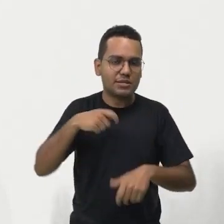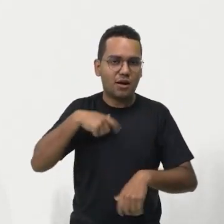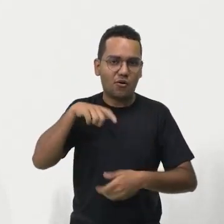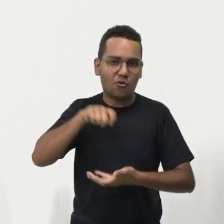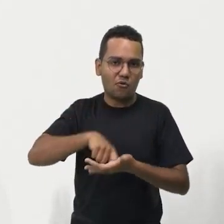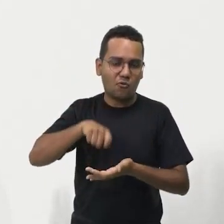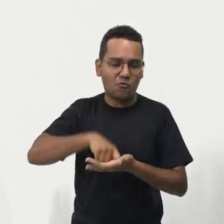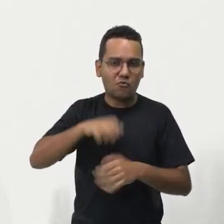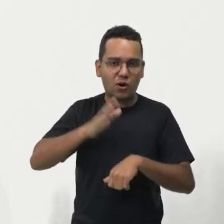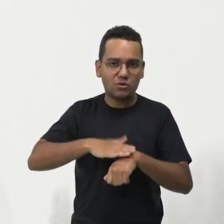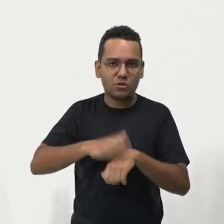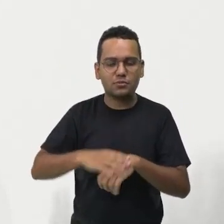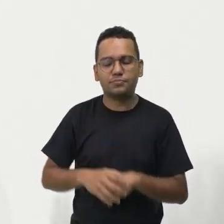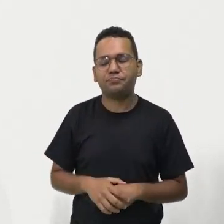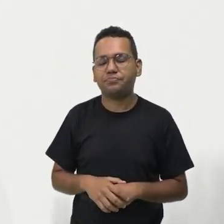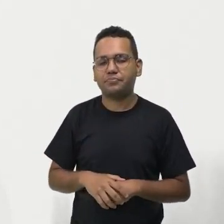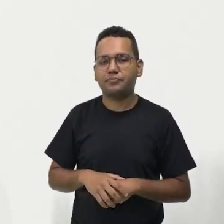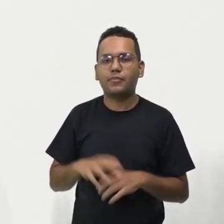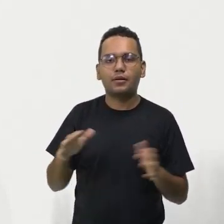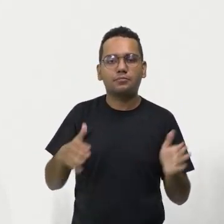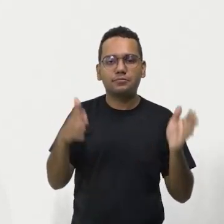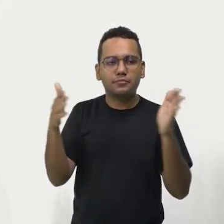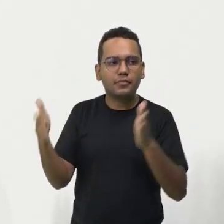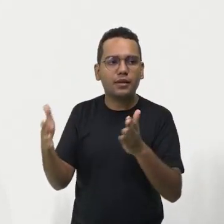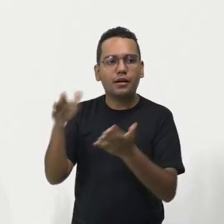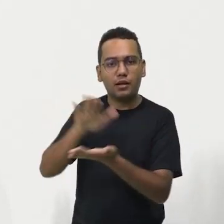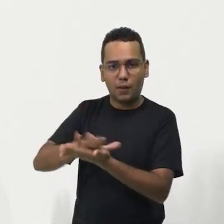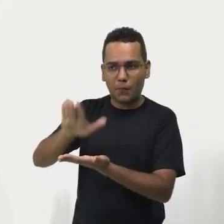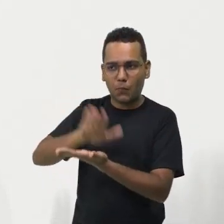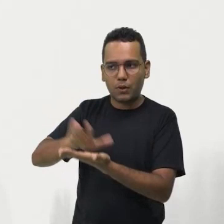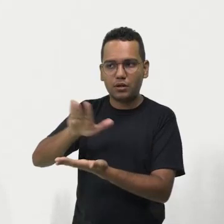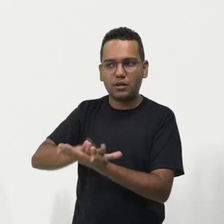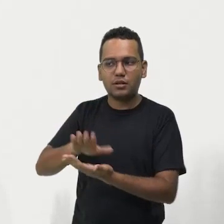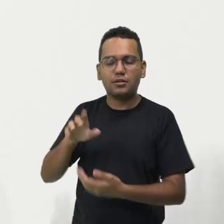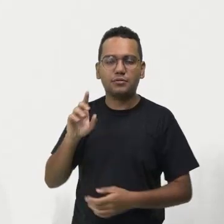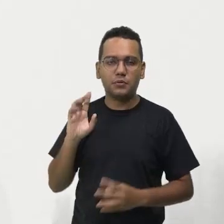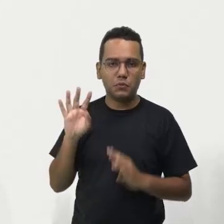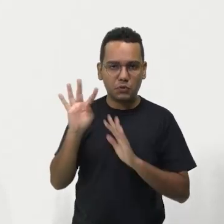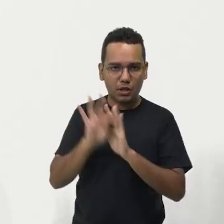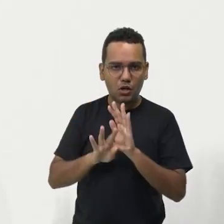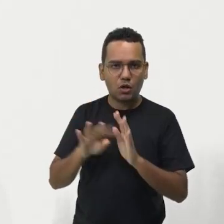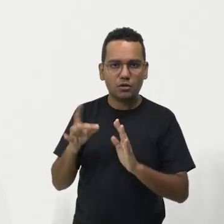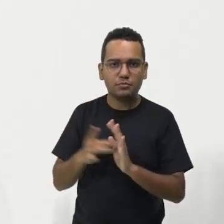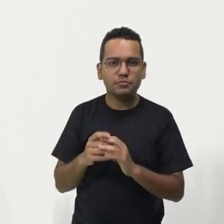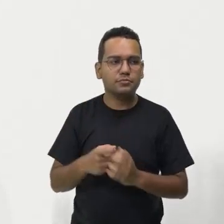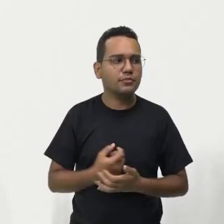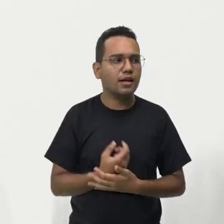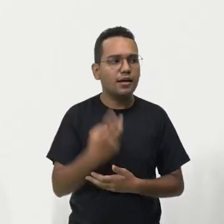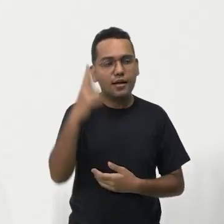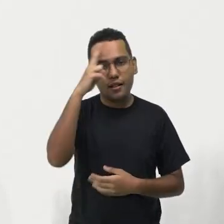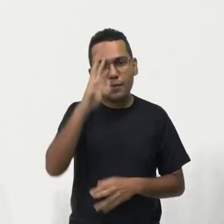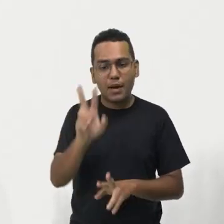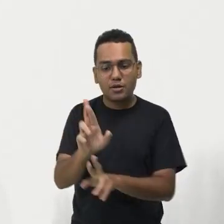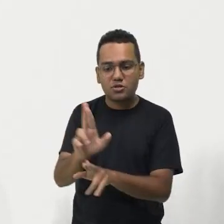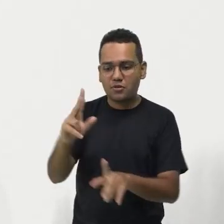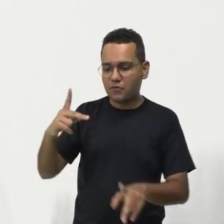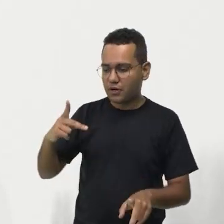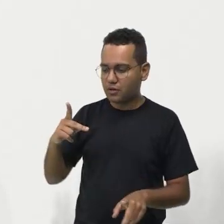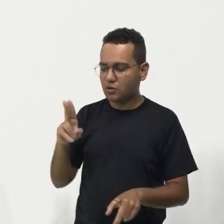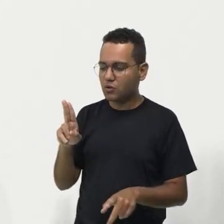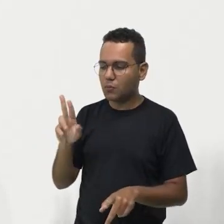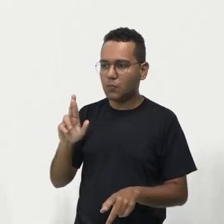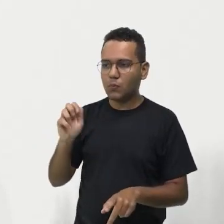artigo científico que nós lemos na nossa revista. Percebe que nós temos esse texto aqui. Diferente do poraquê,